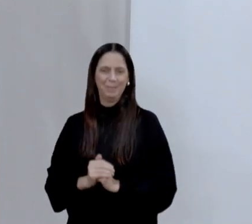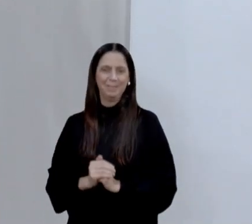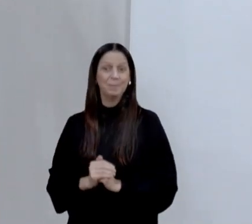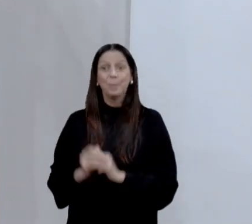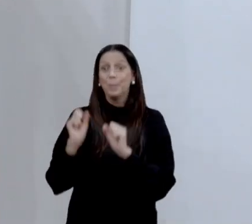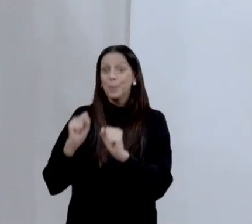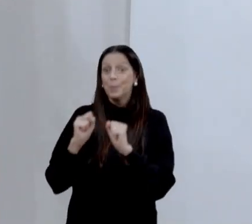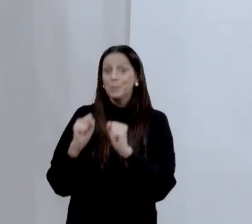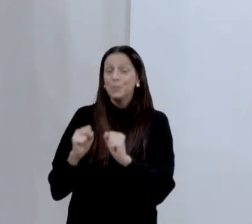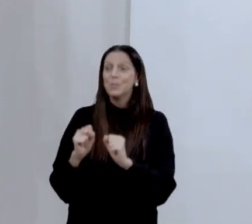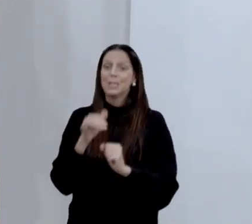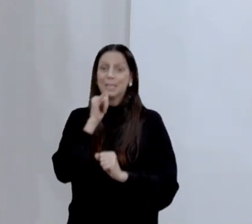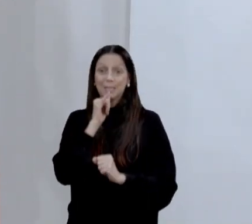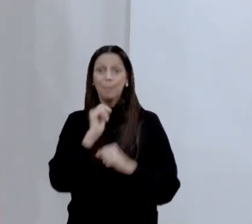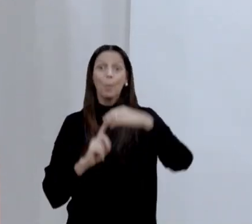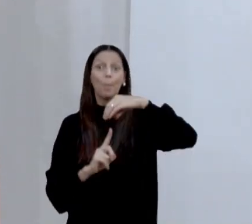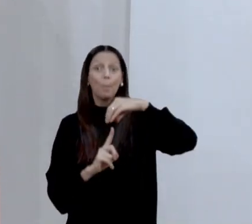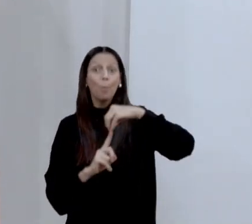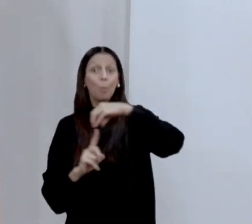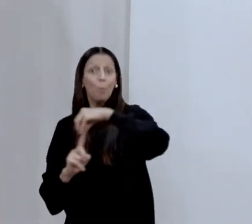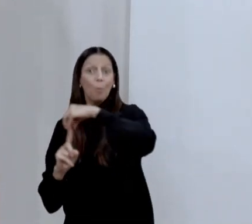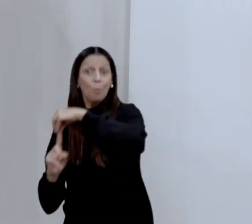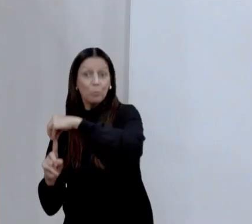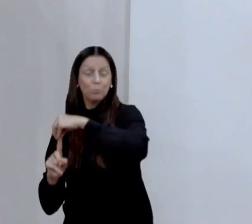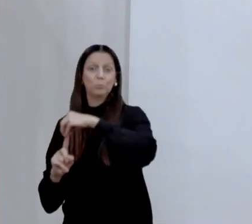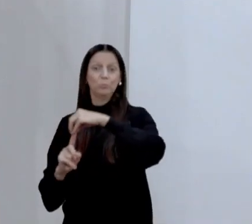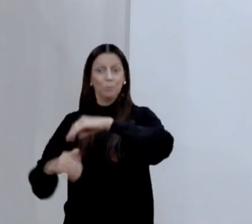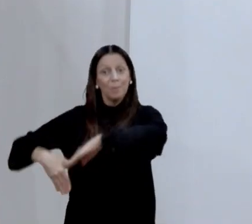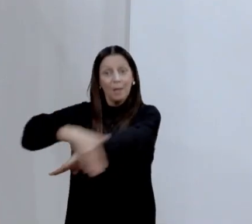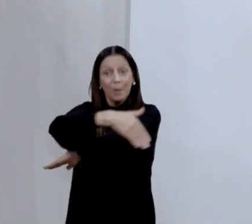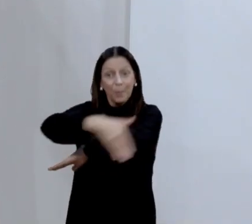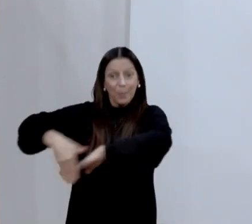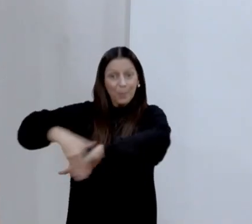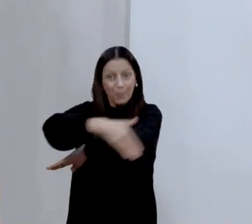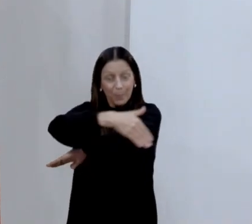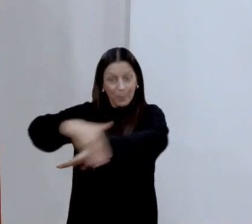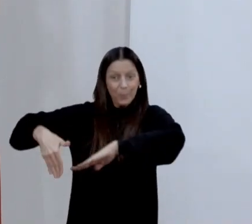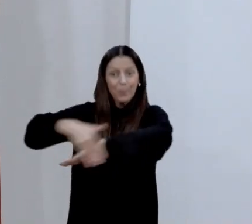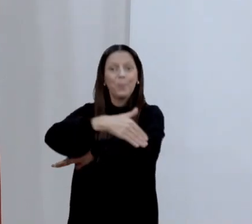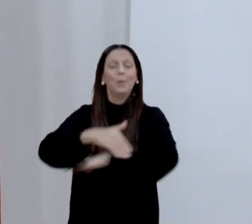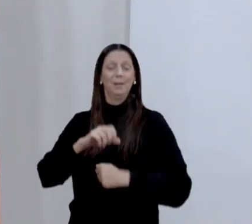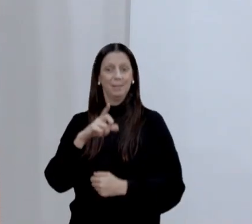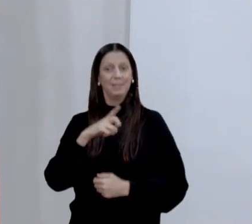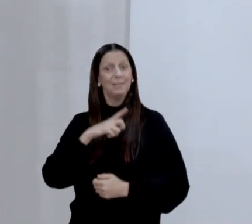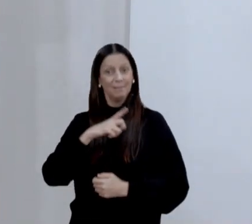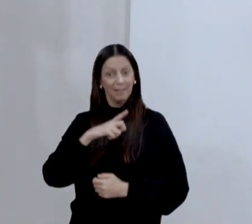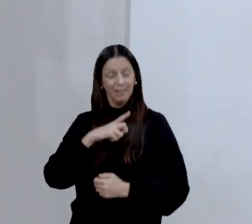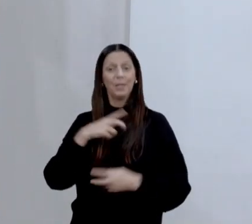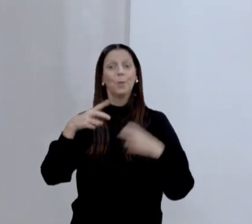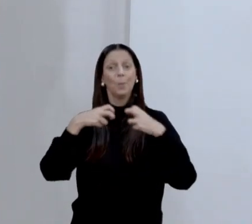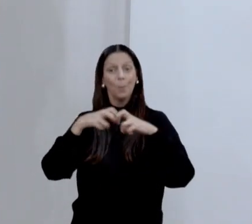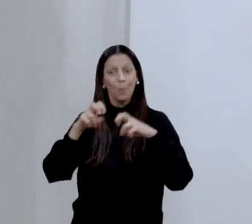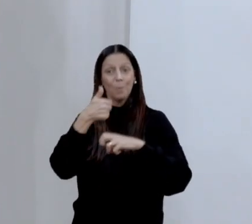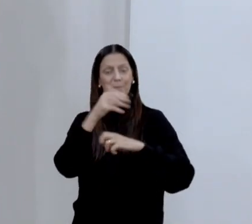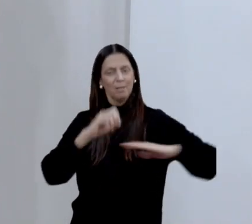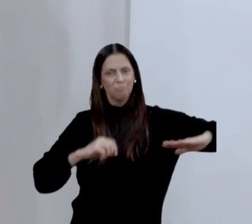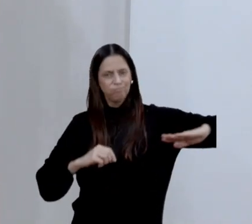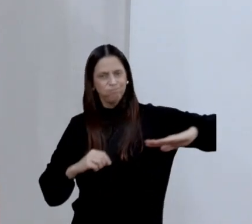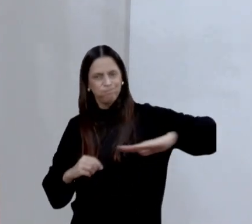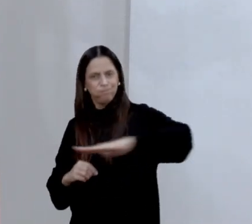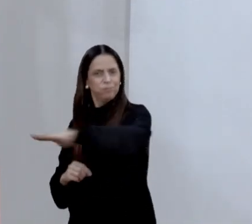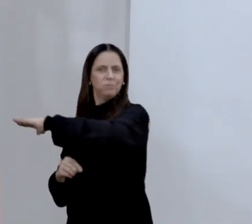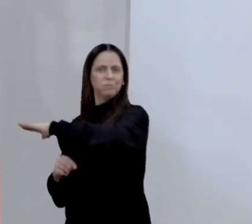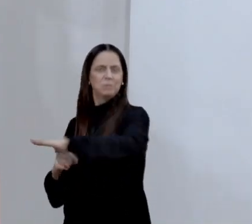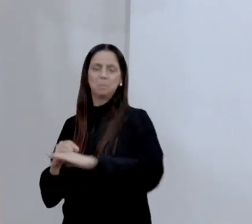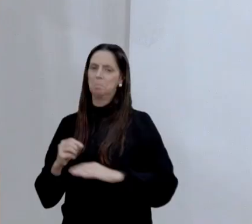com que os abrigos de ônibus ao longo do trajeto do troncal 10 sejam abrigos de ônibus modernos? Eu não